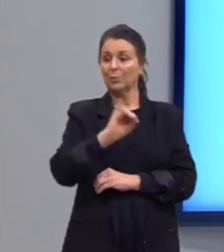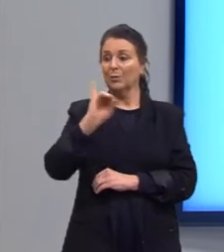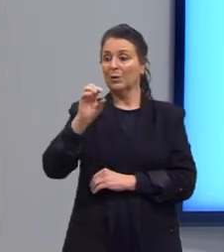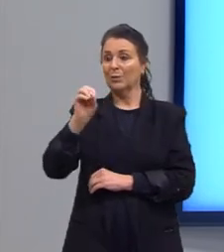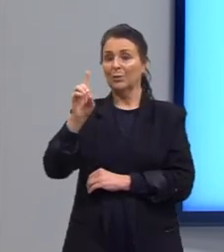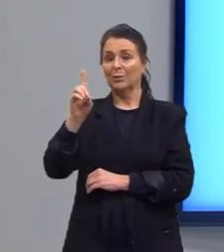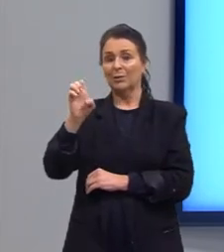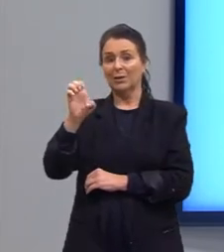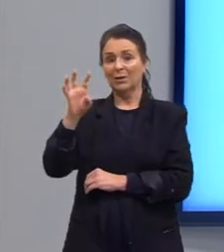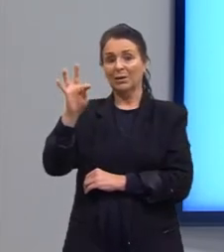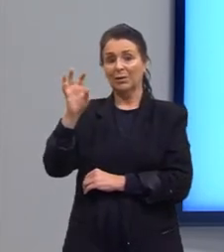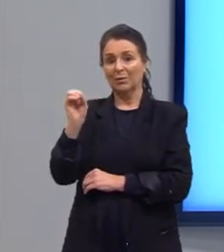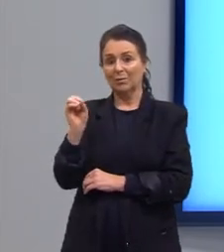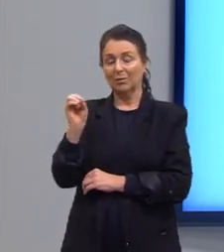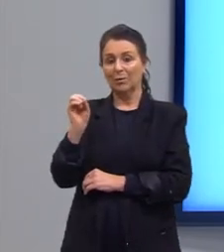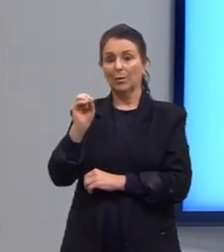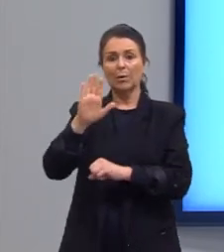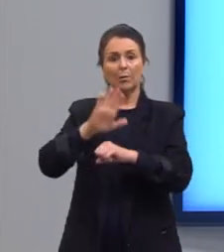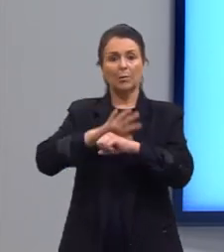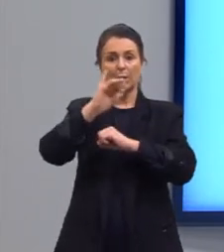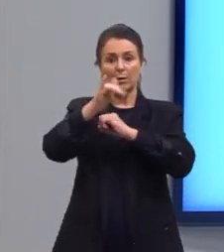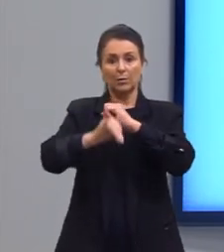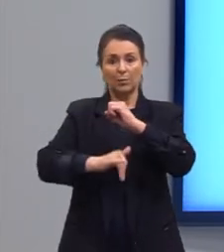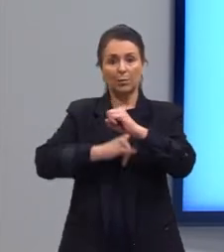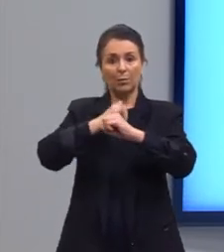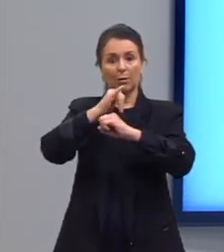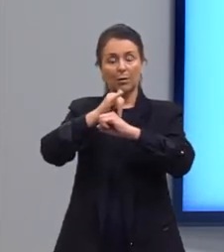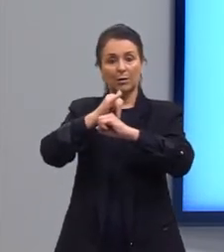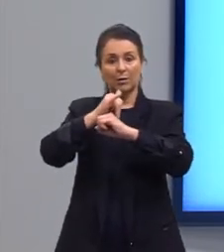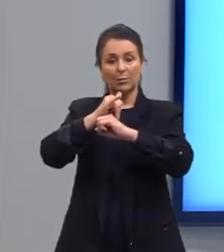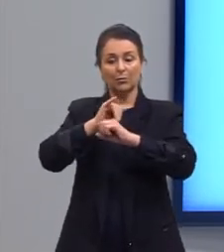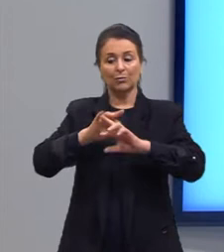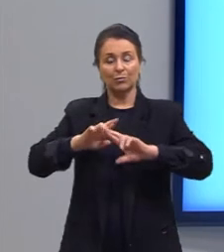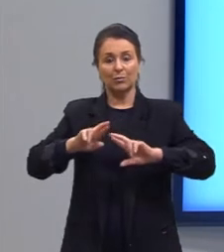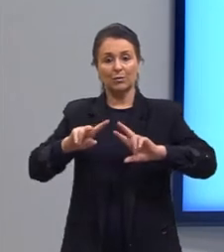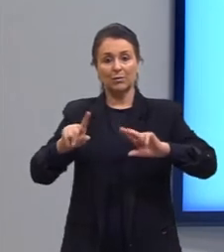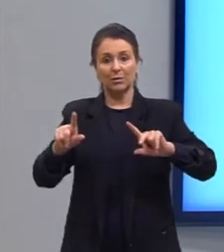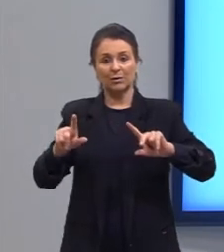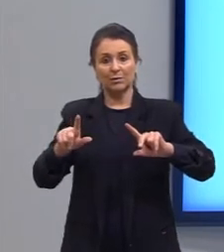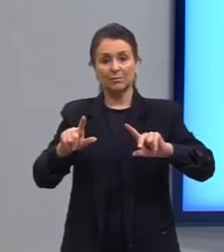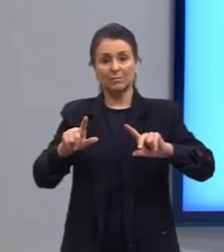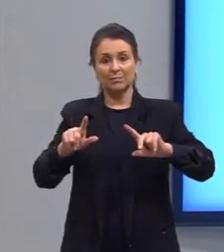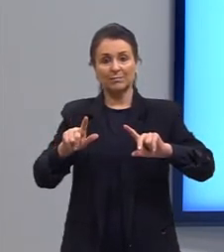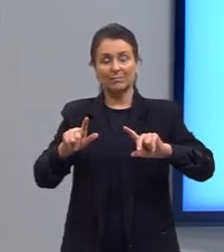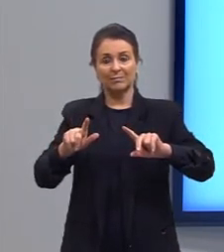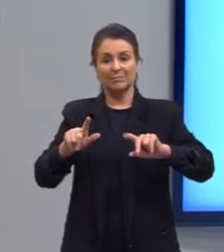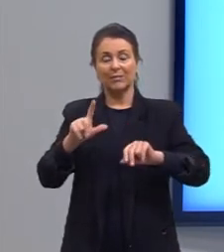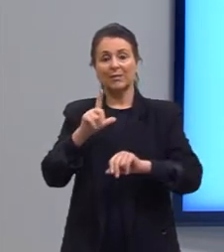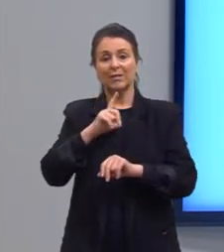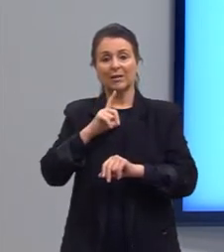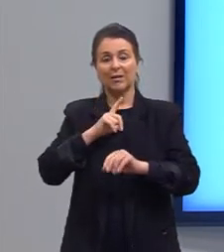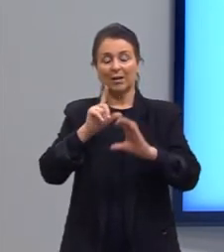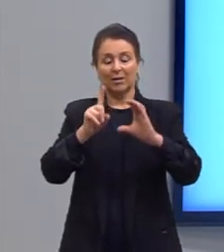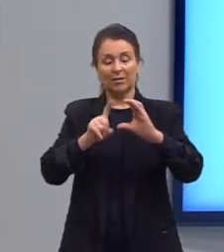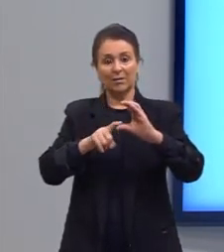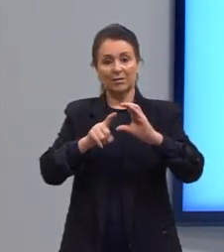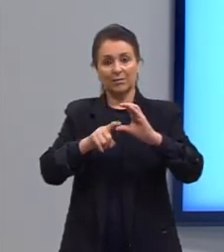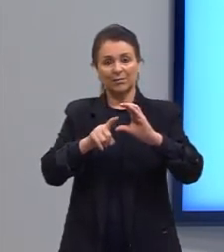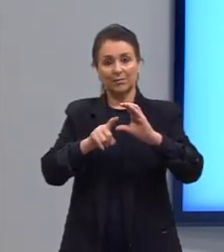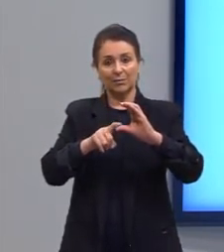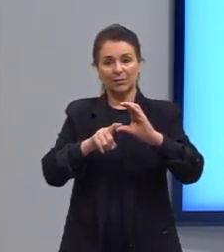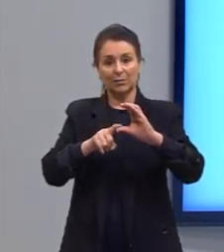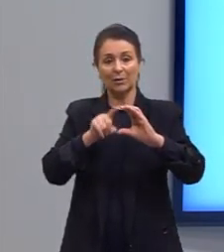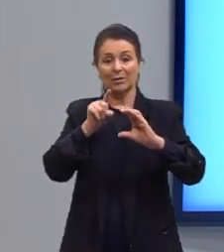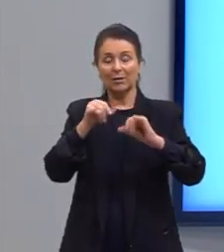posso ter mais de um átomo de halogênio né átomos diferentes dialogênio na cadeia carbônica como